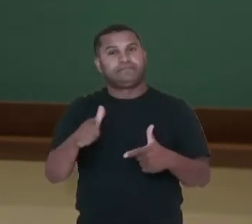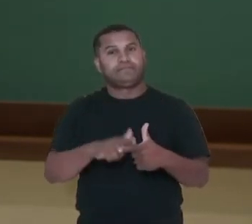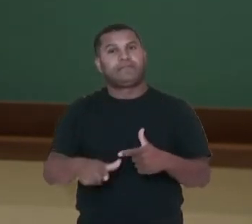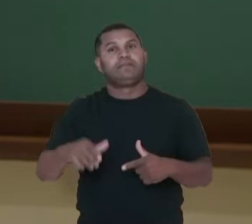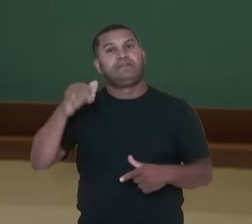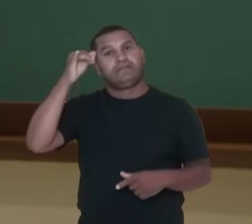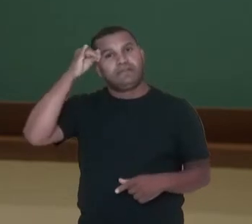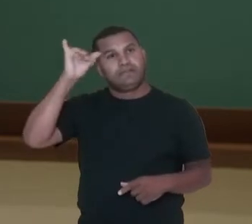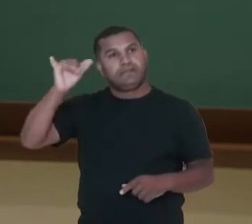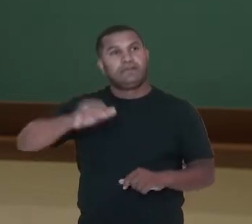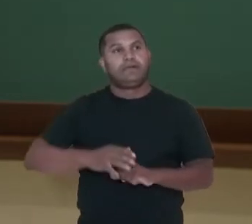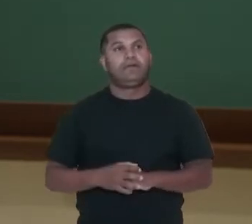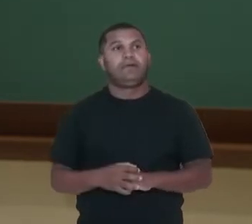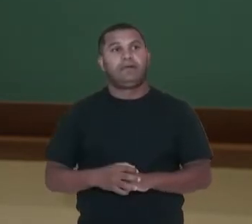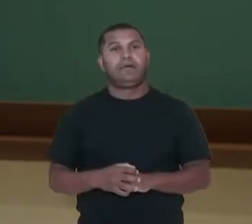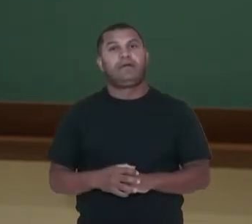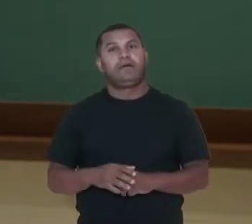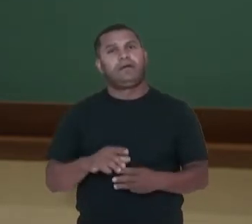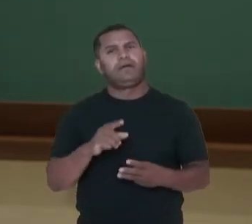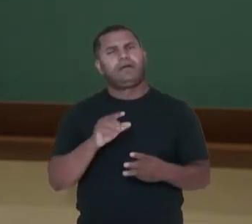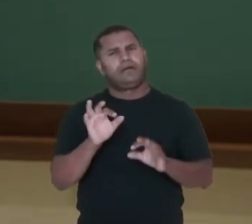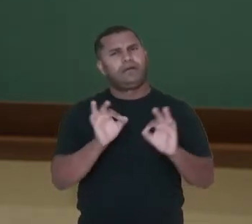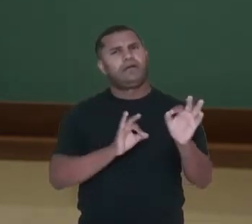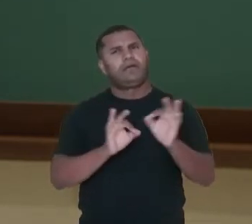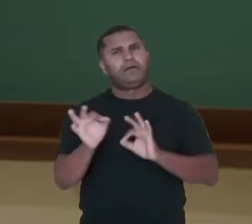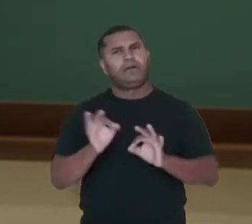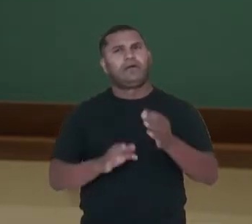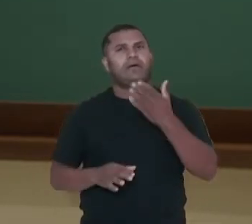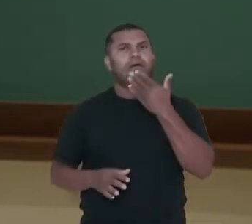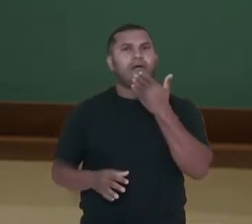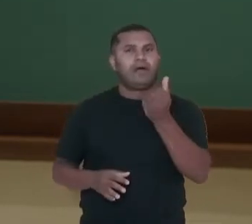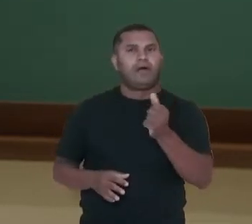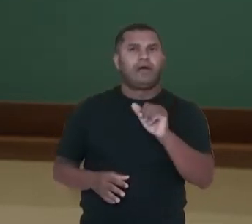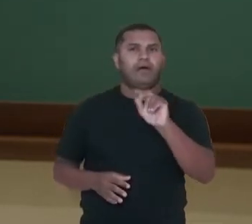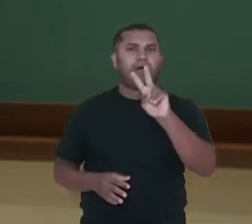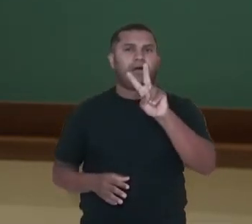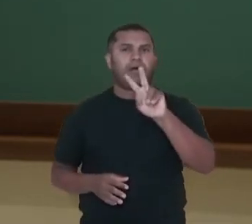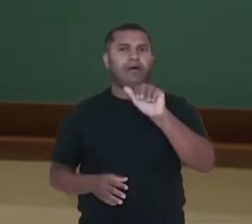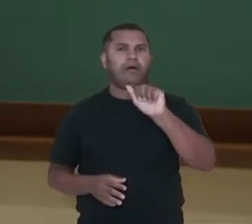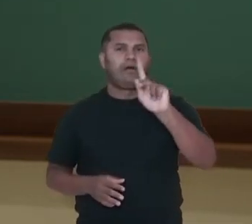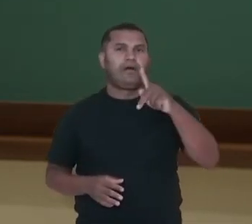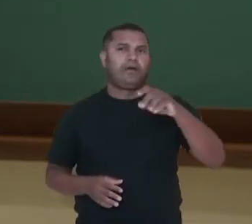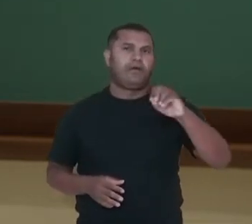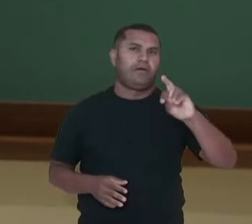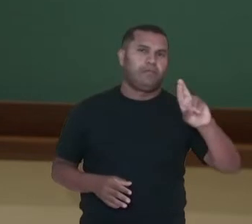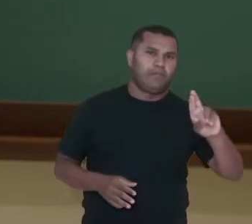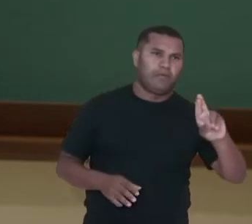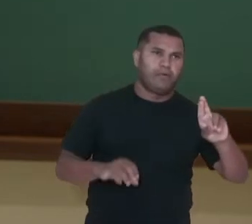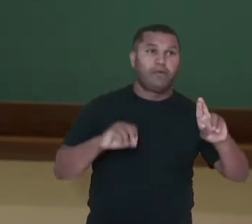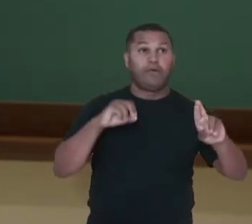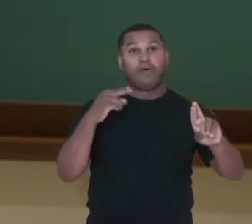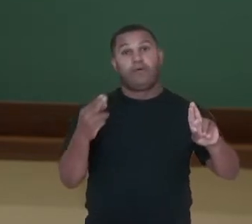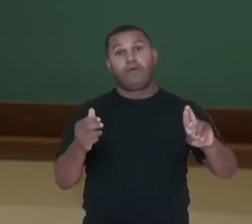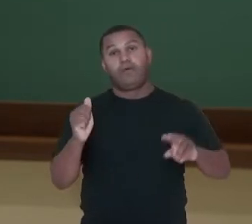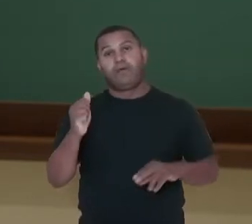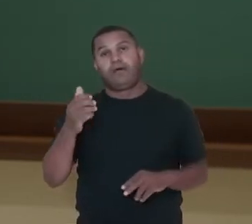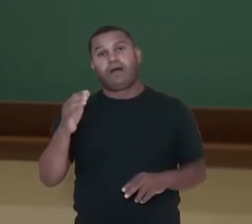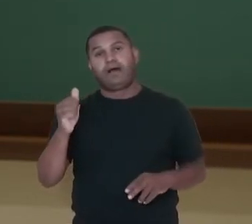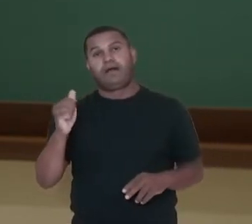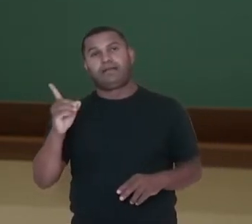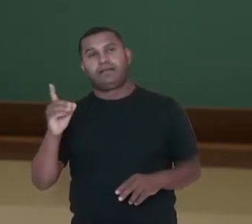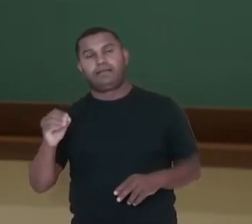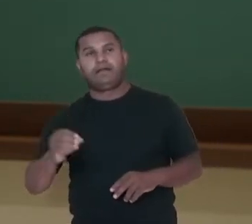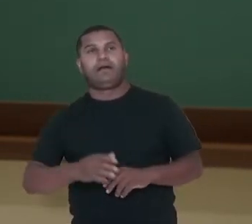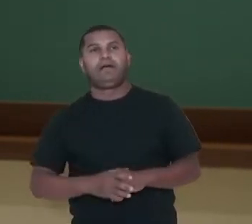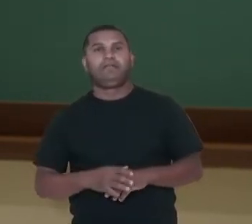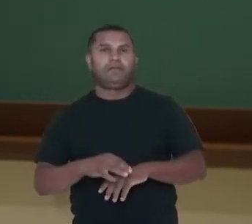alimentos, né, preparados de modo cozido, a vapor ou o assado. No caso da carne, né, assar bem elas então,